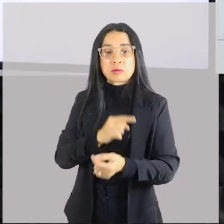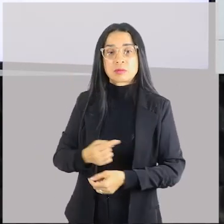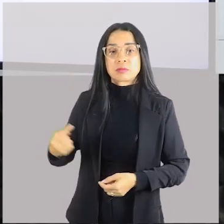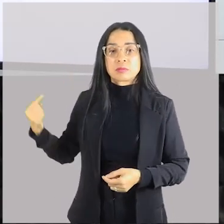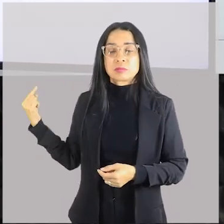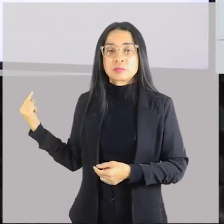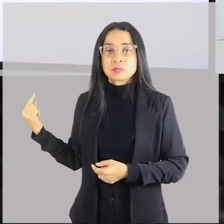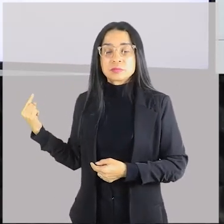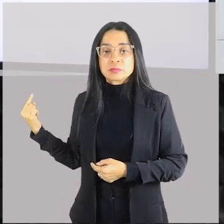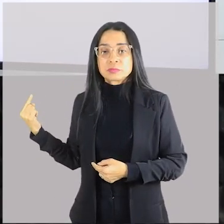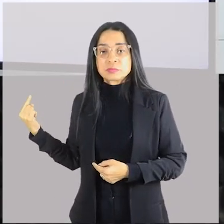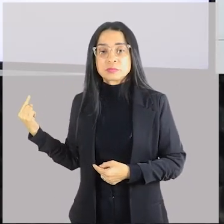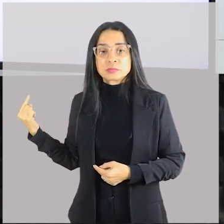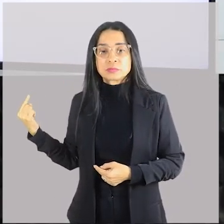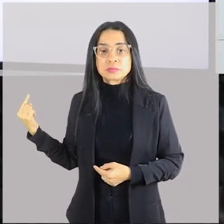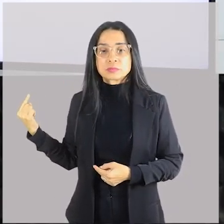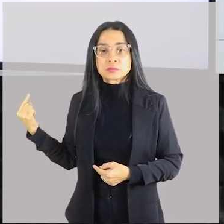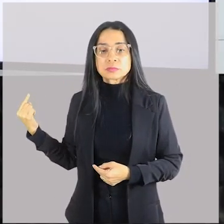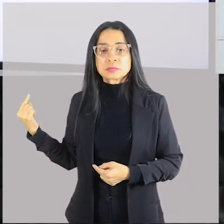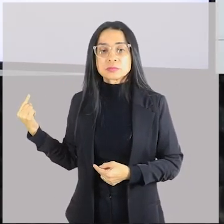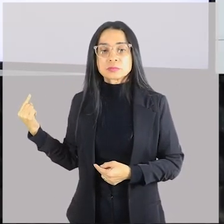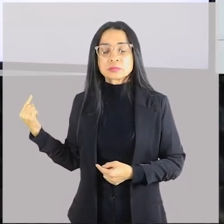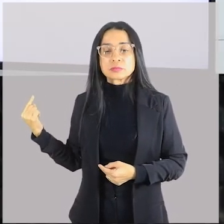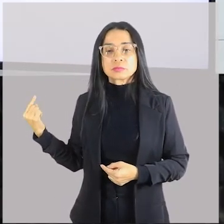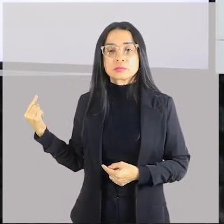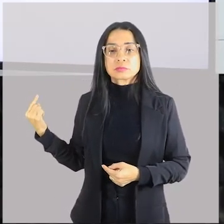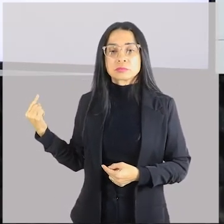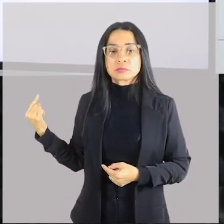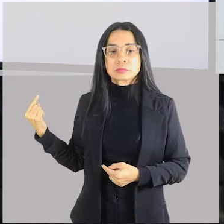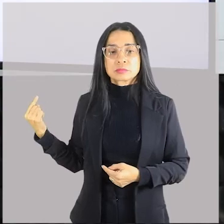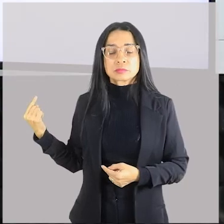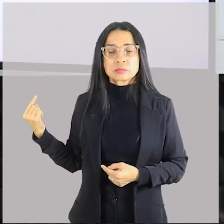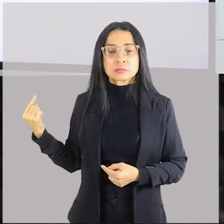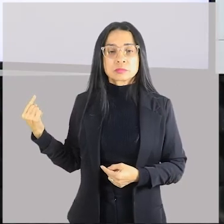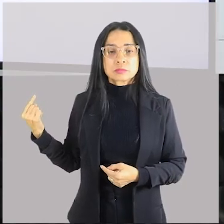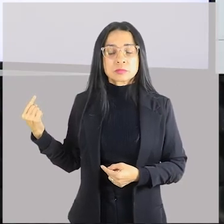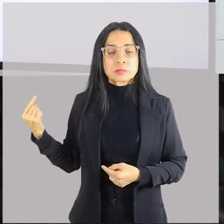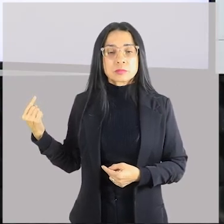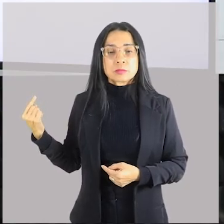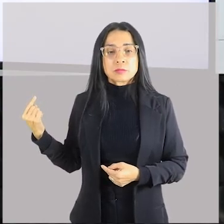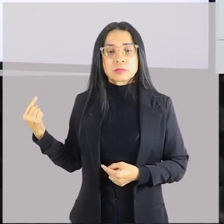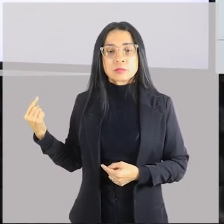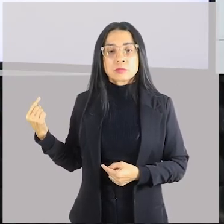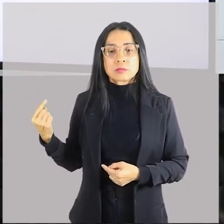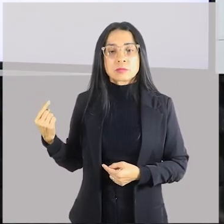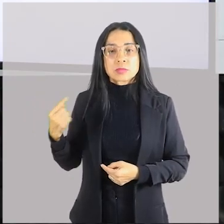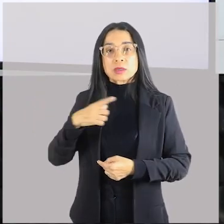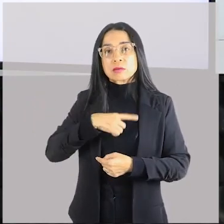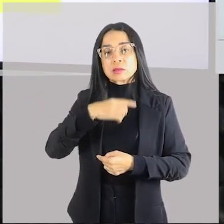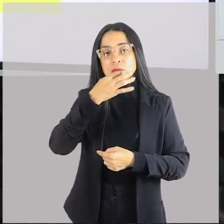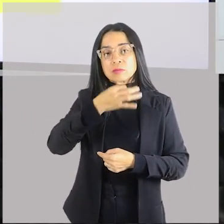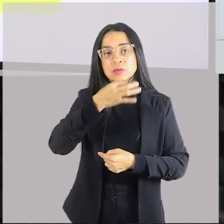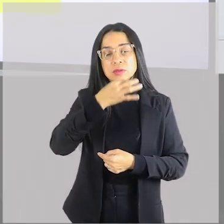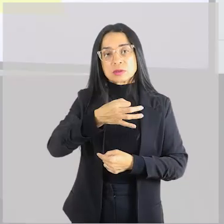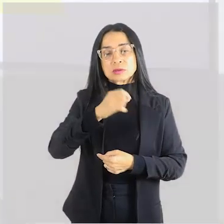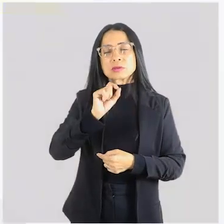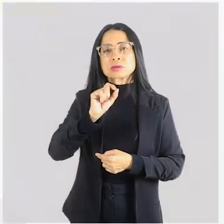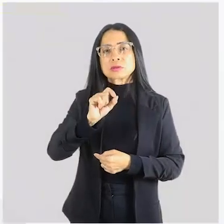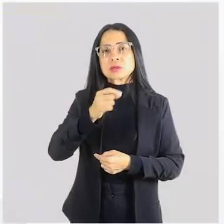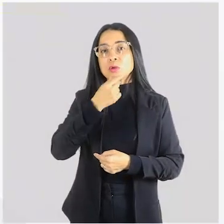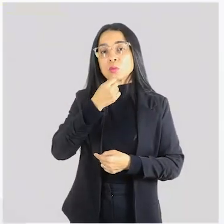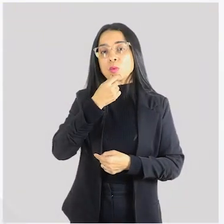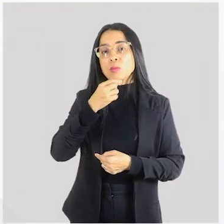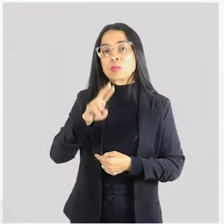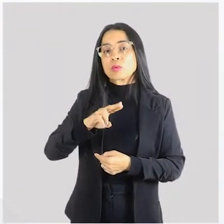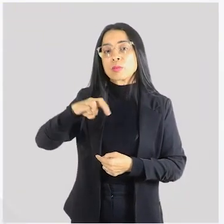formalismo nas composições e rompimento com os padrões tradicionais da academia ela teve críticas severas de Monteiro Lobato